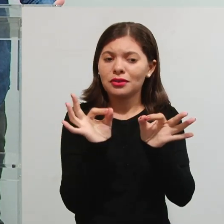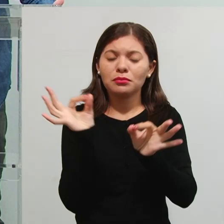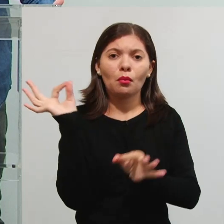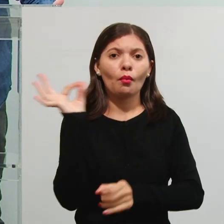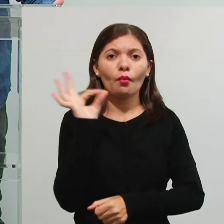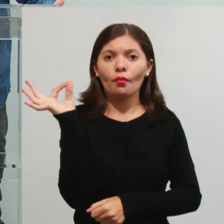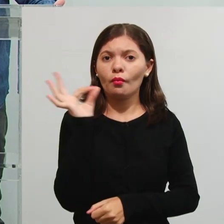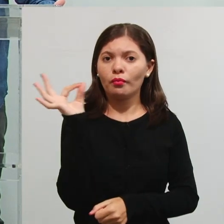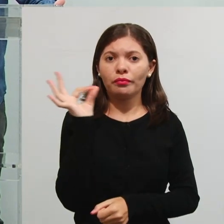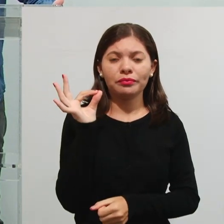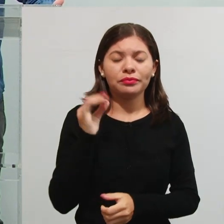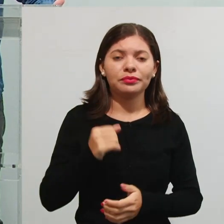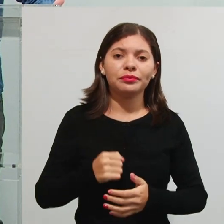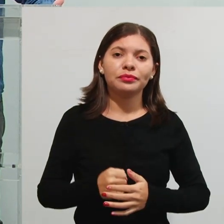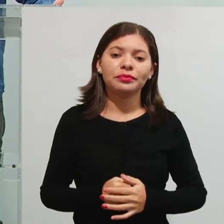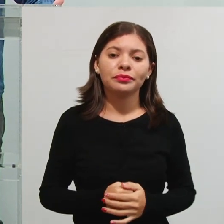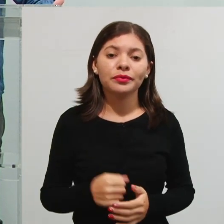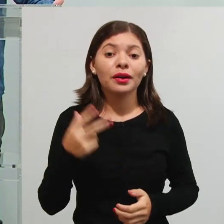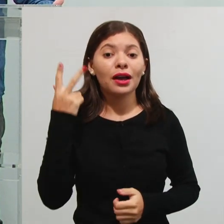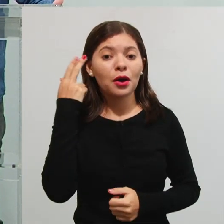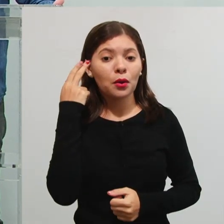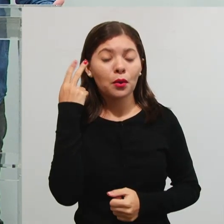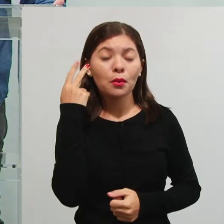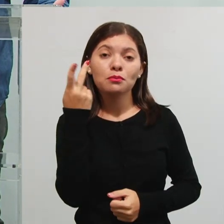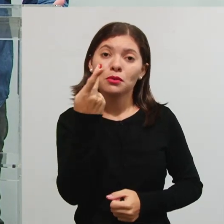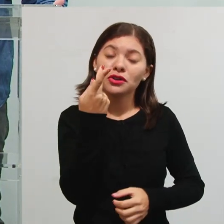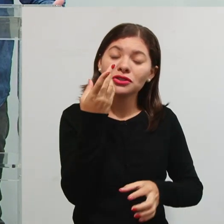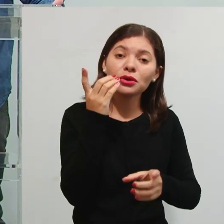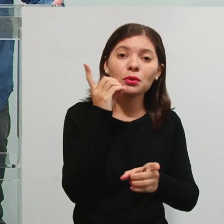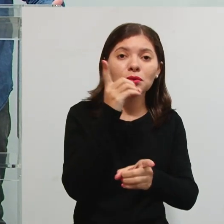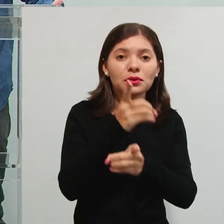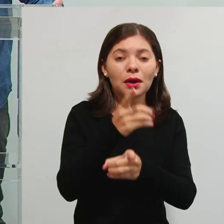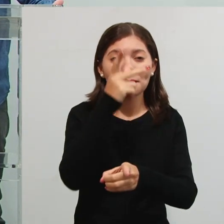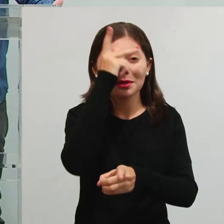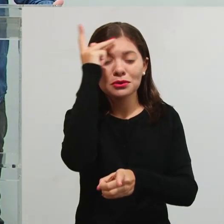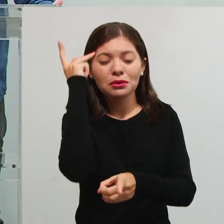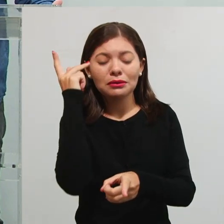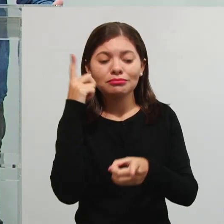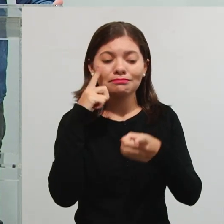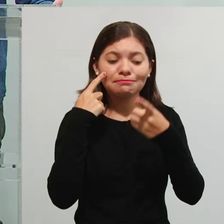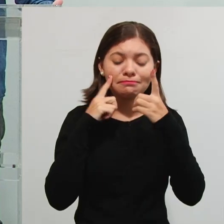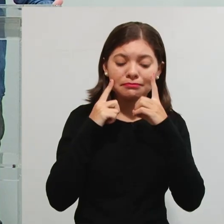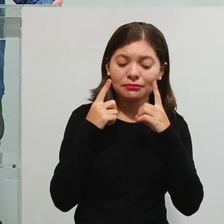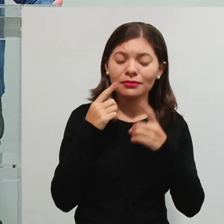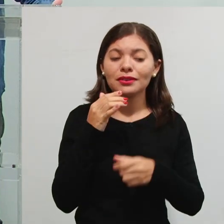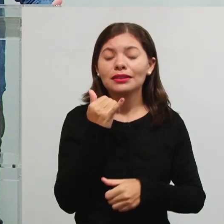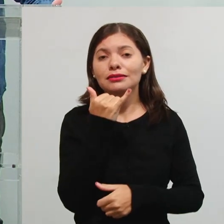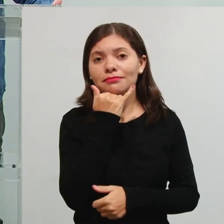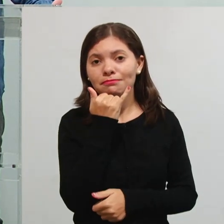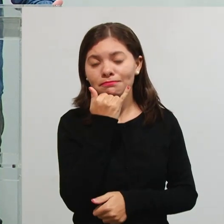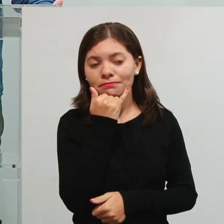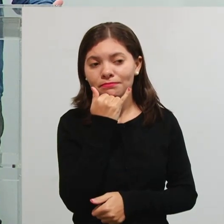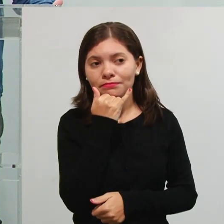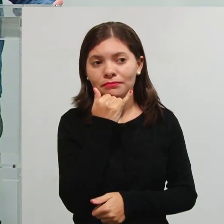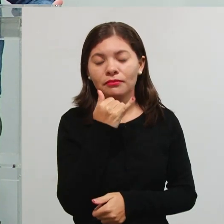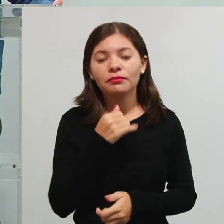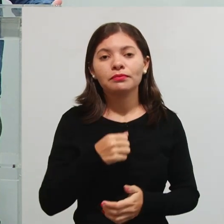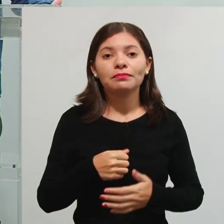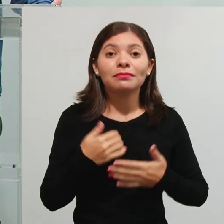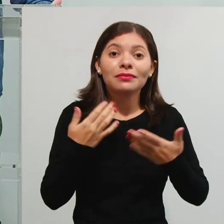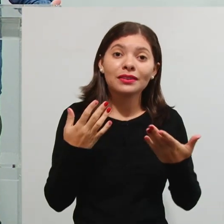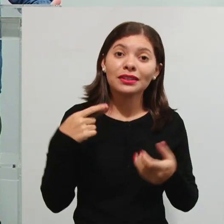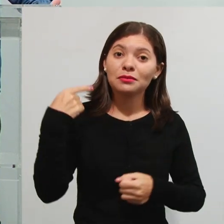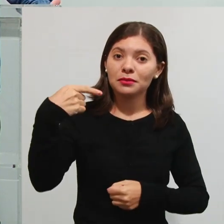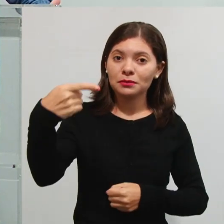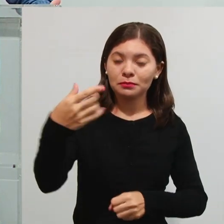foi aquilo que ela esperava. E é comum a gente se deparar com pessoas se lamentando, compartilhando experiências negativas, mas a gente vai ver